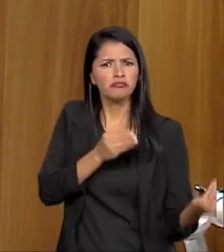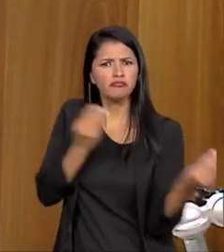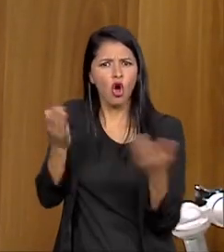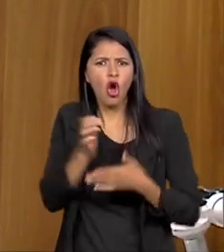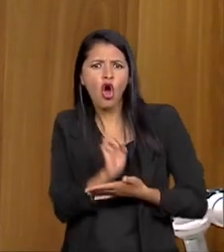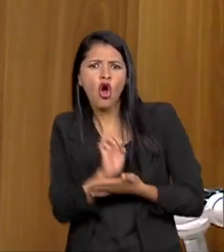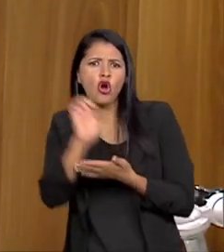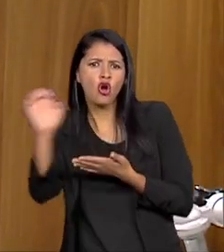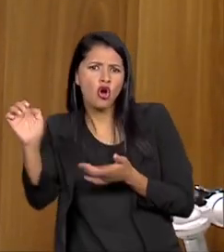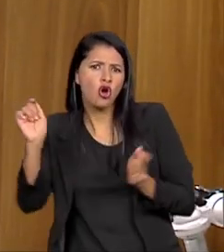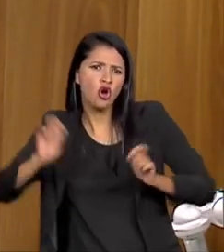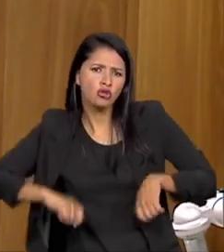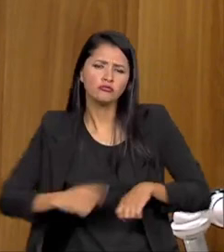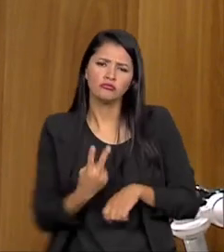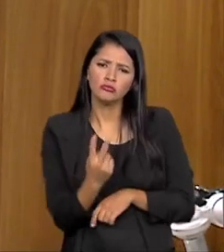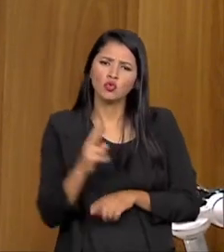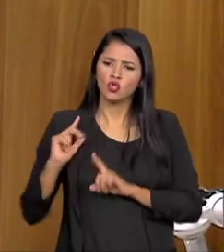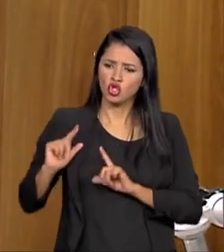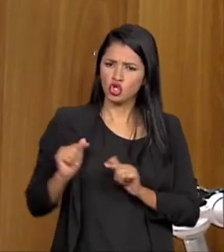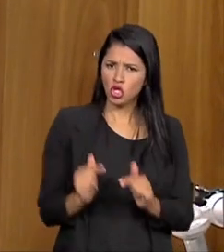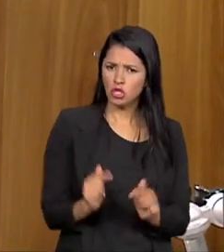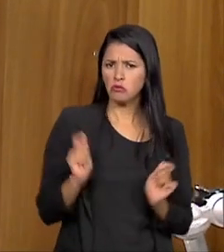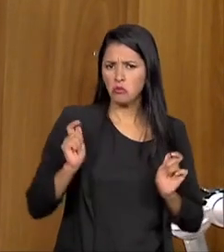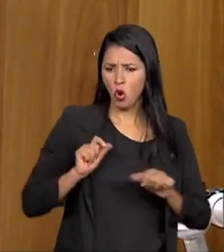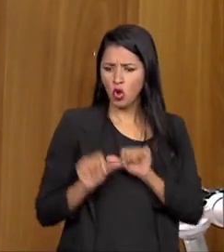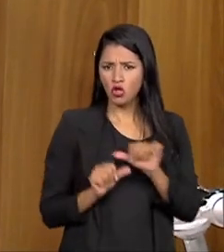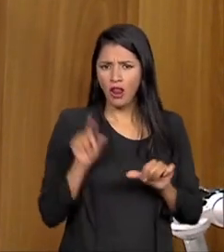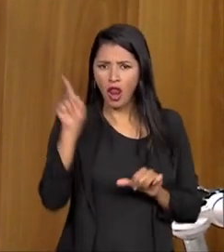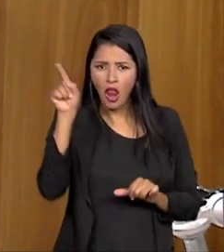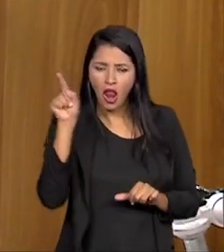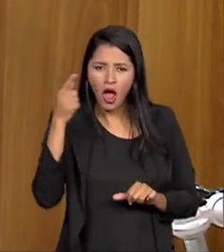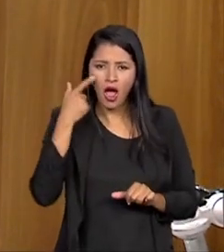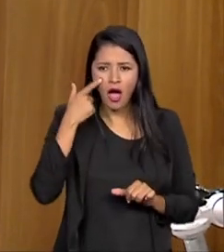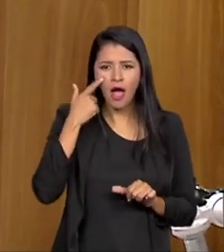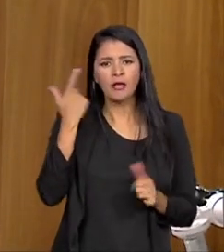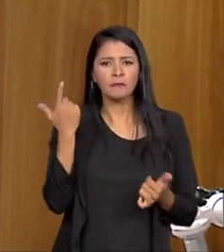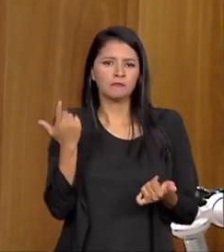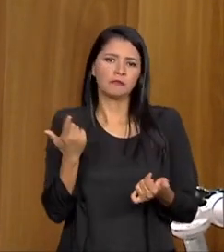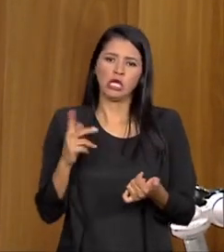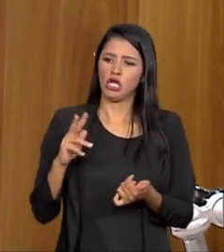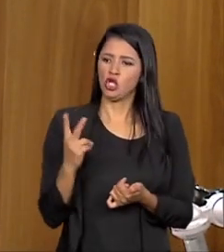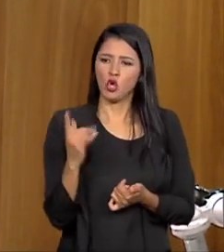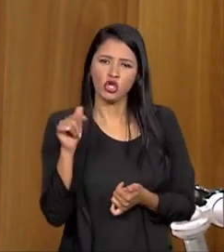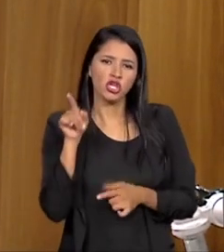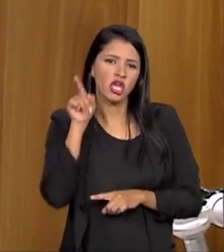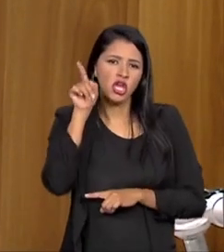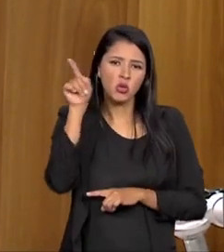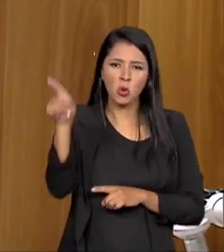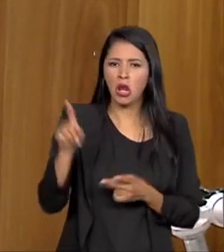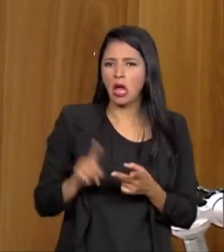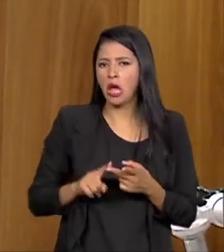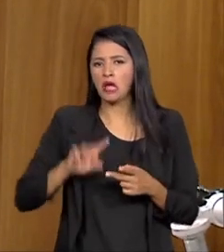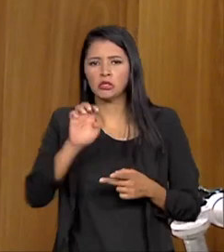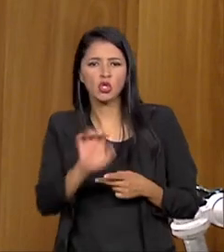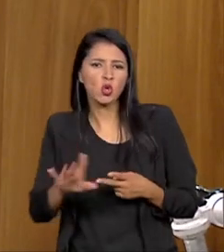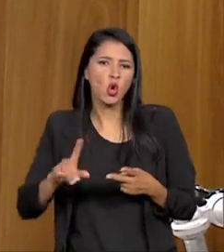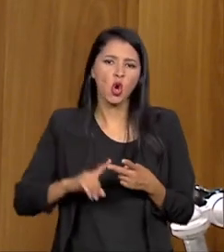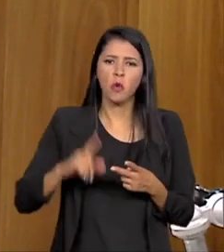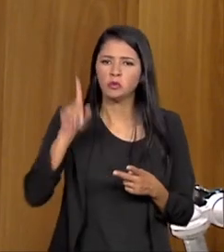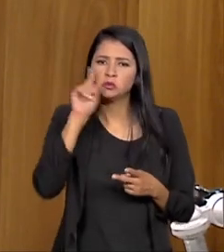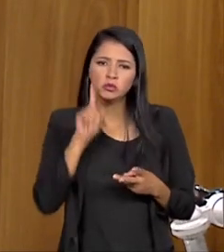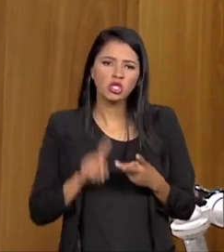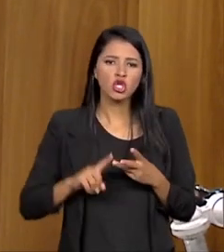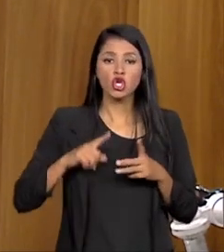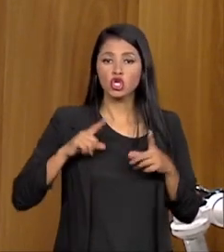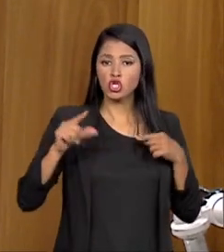de segunda geração por mais sete anual em hidrogênio lá no destino final na Europa nos Estados Unidos no Japão é uma solução